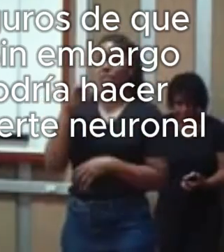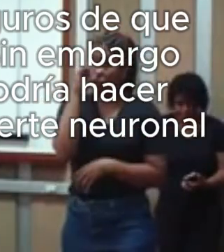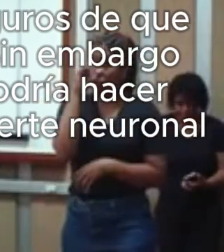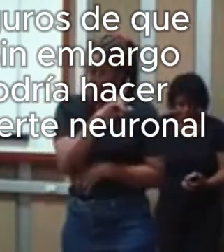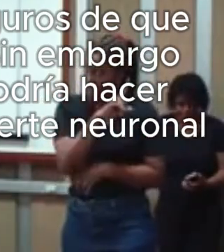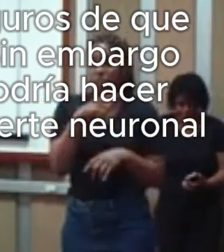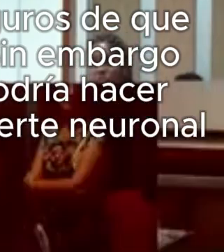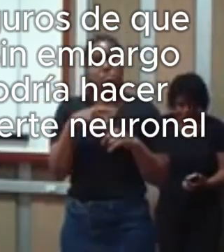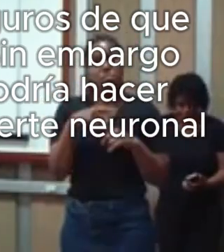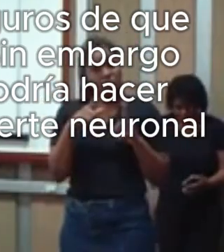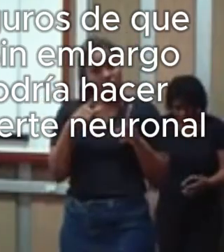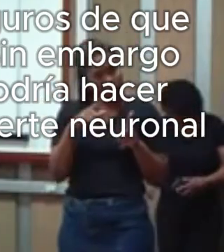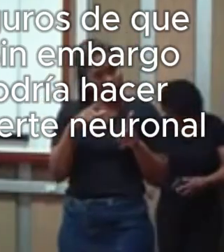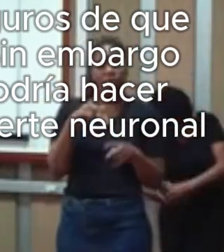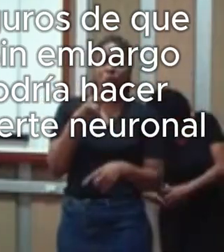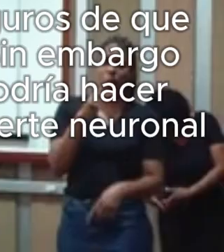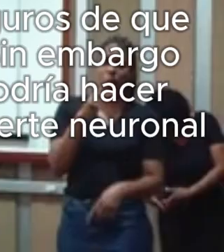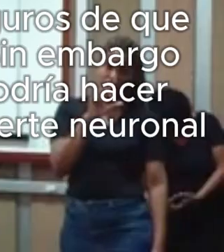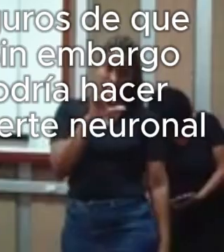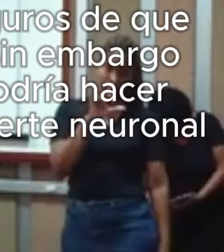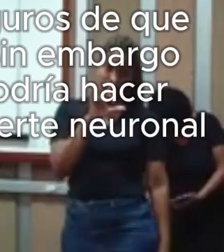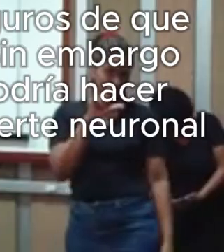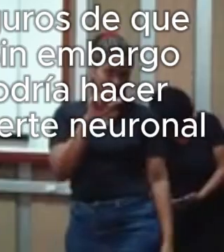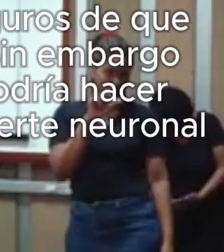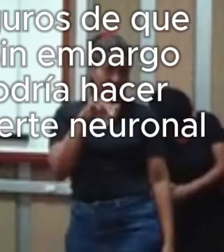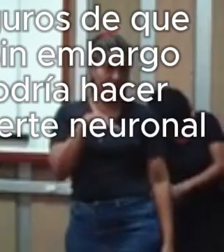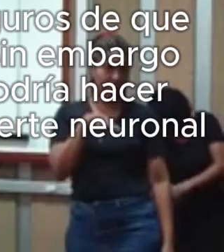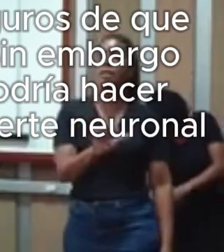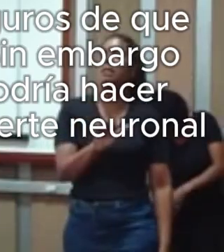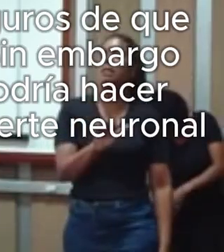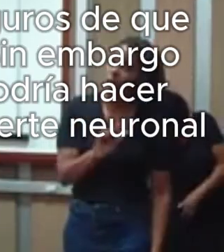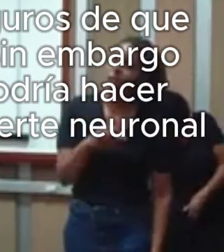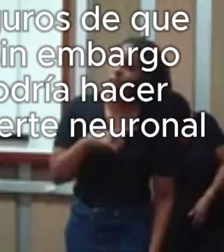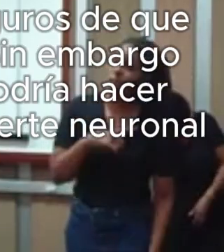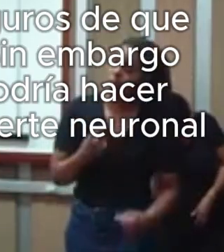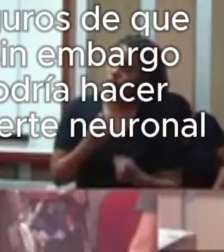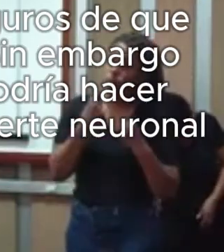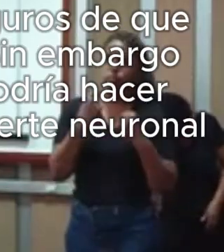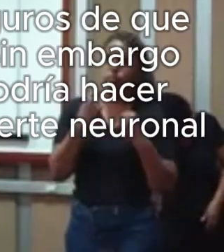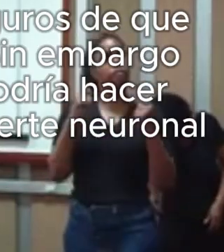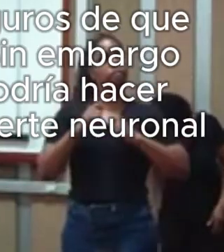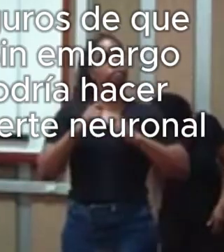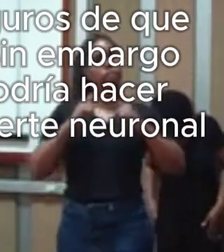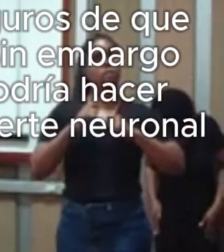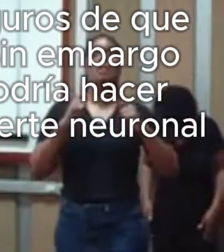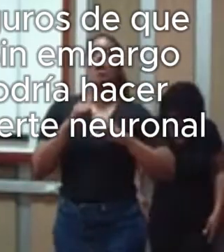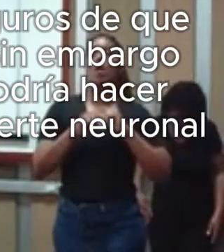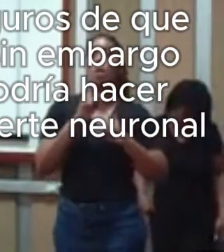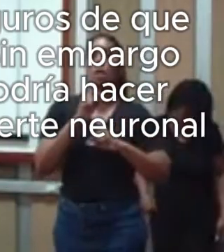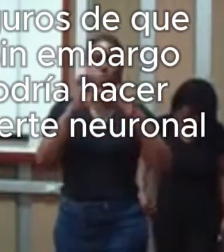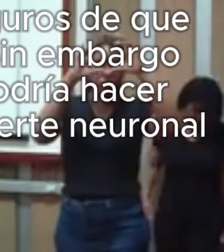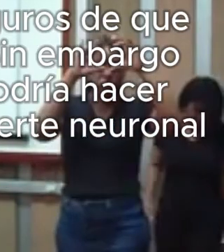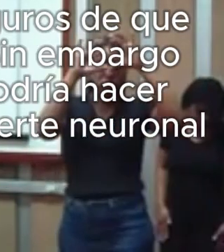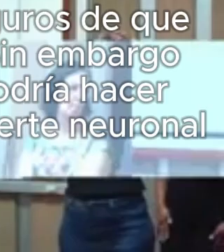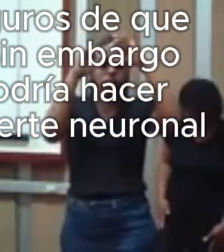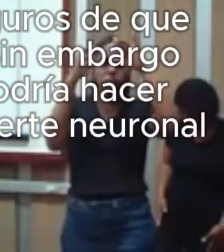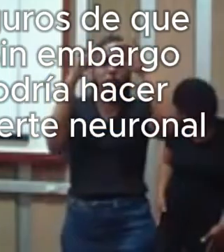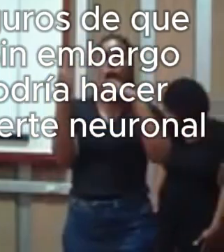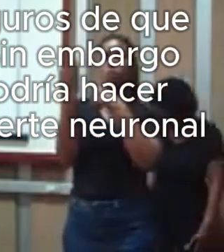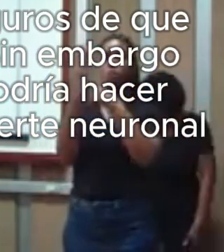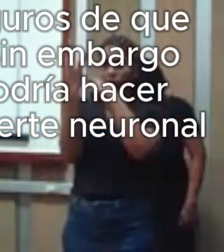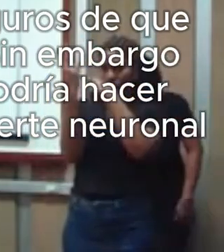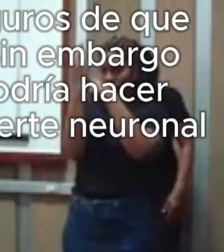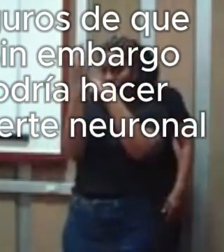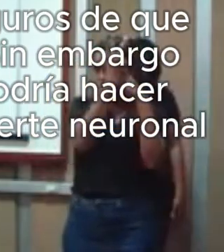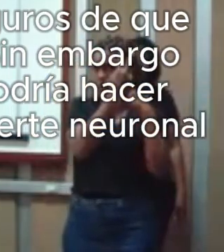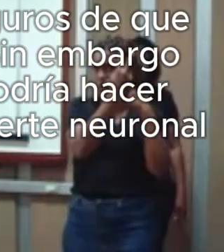a polilaminina tenha o potencial, sim, de aumentar a sobrevivência, não poderia fazer neuroproteção em qualquer doença que